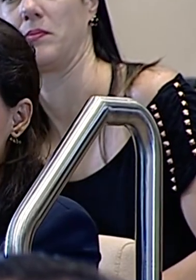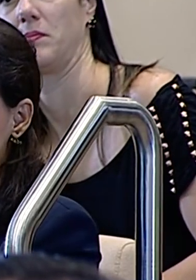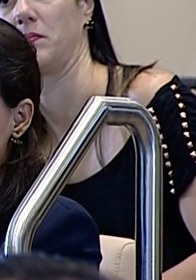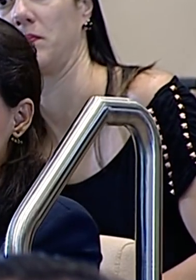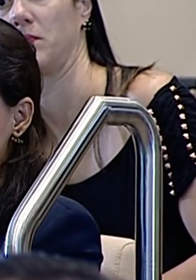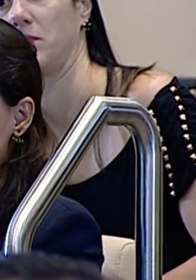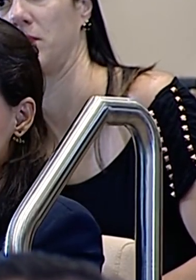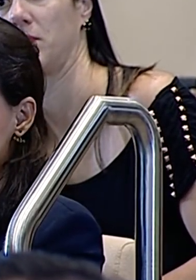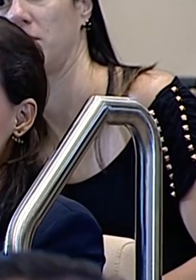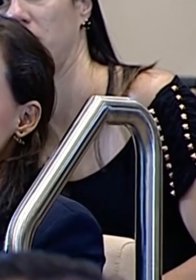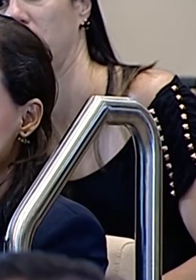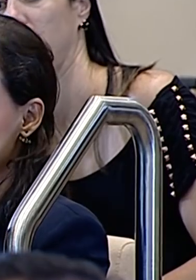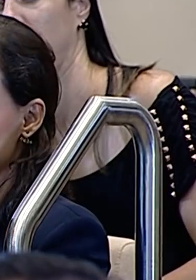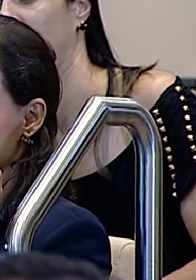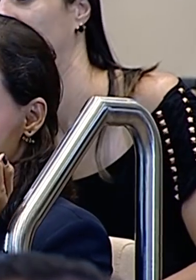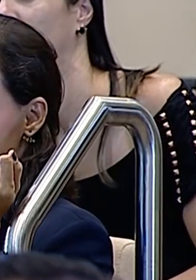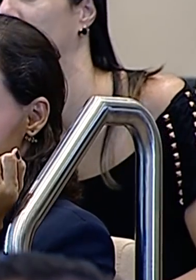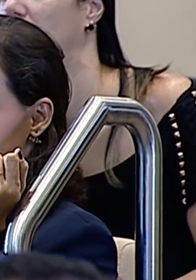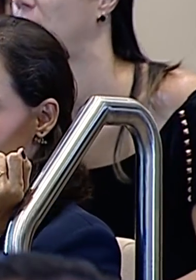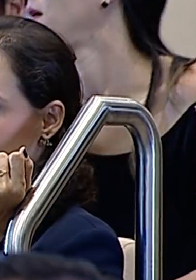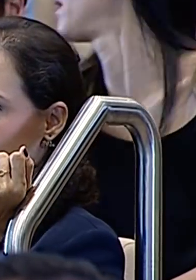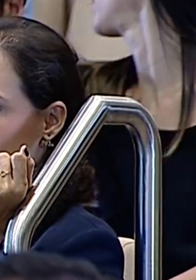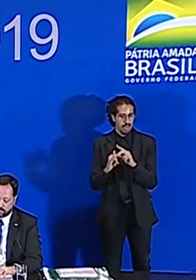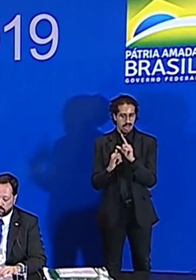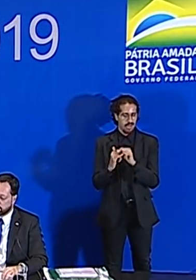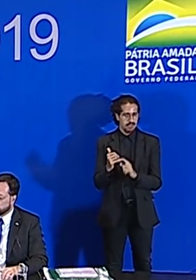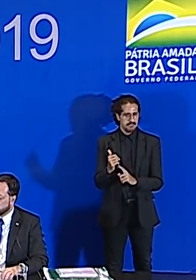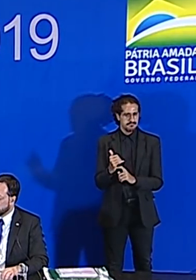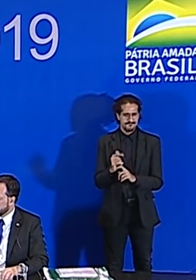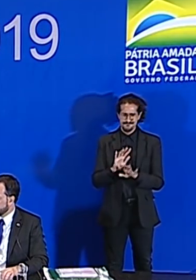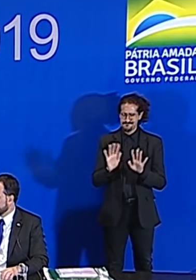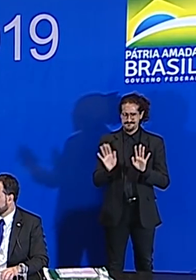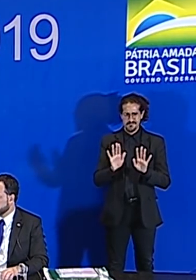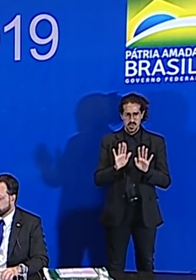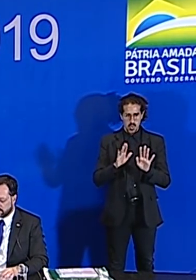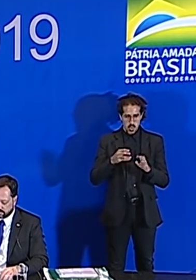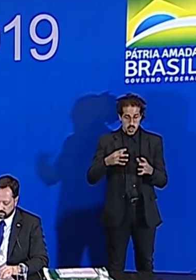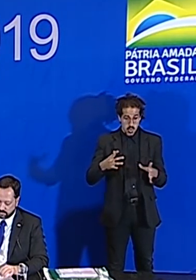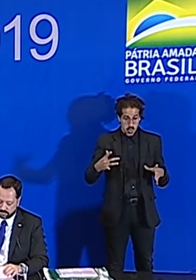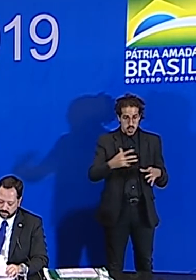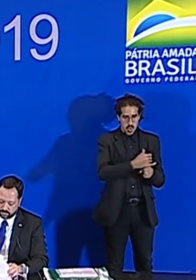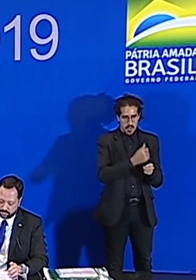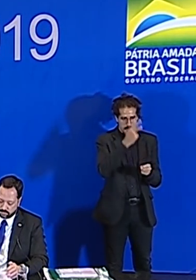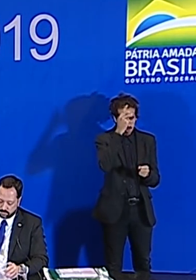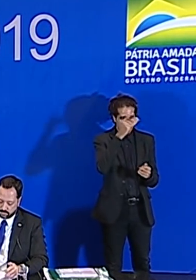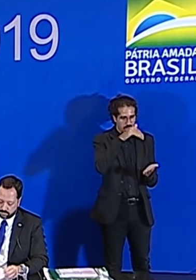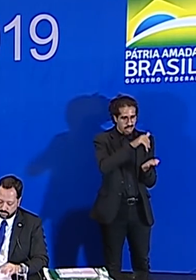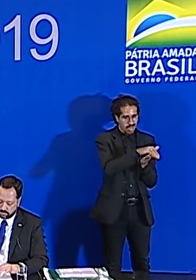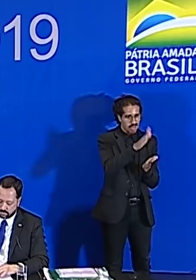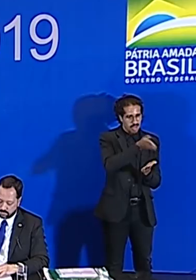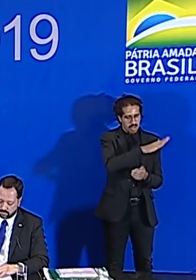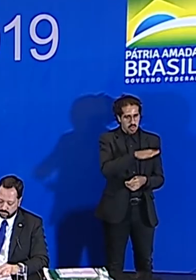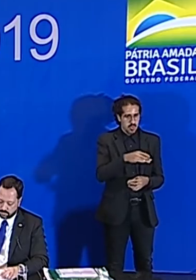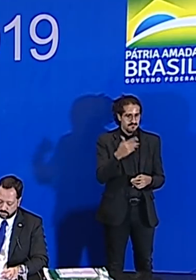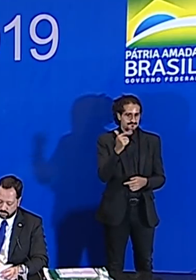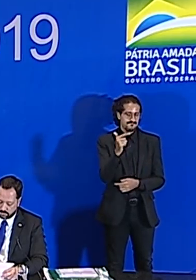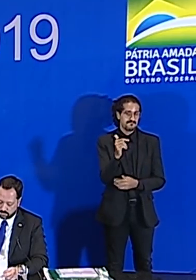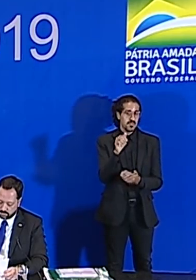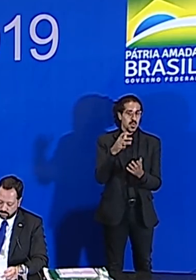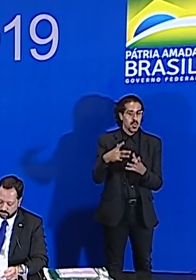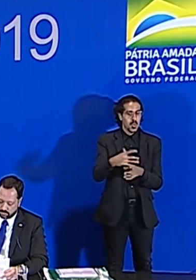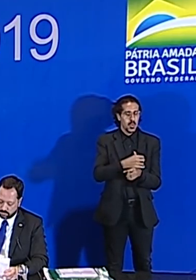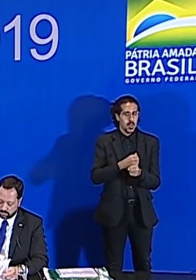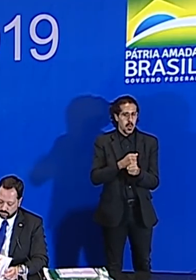celular tocou na hora? Não. O total de eliminação foi baixíssimo. Aqui, a gente ainda não tem o número, mas